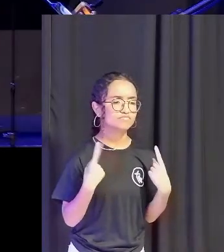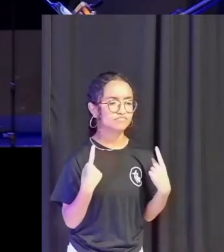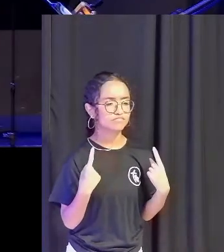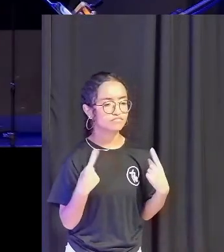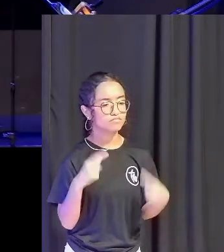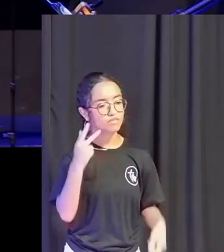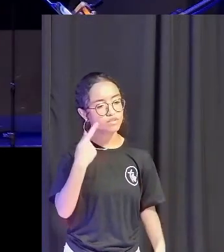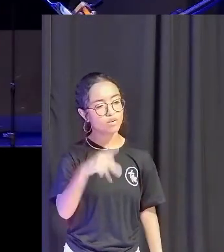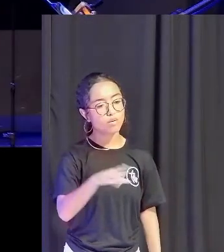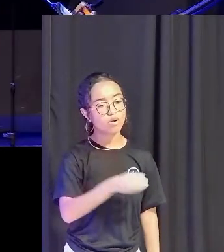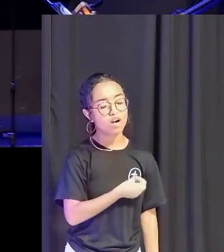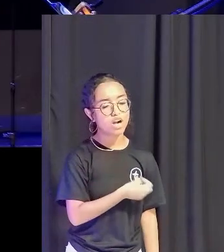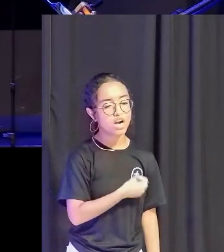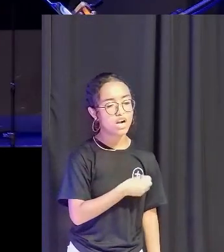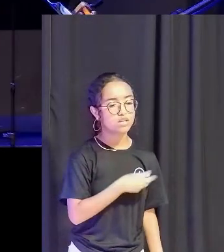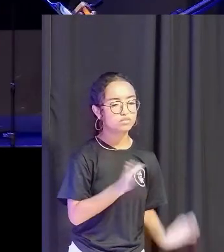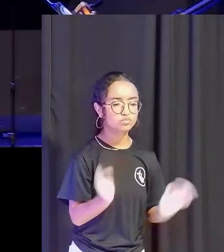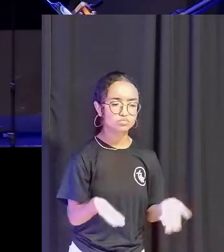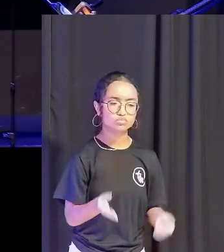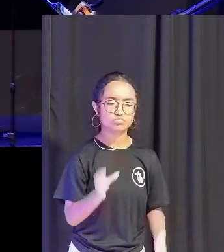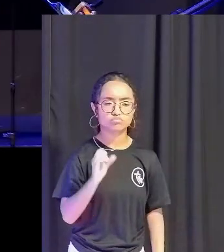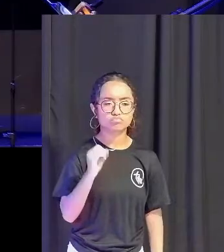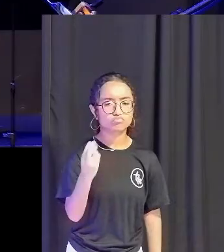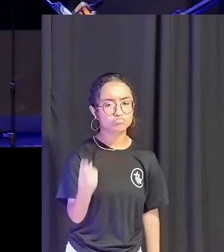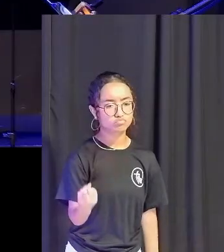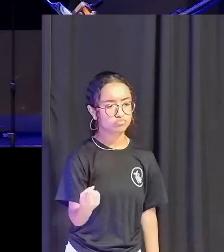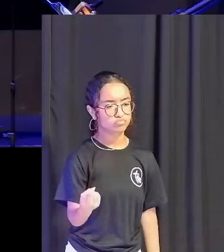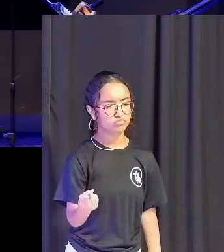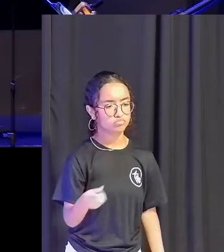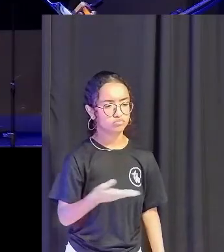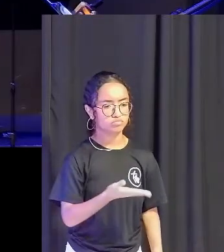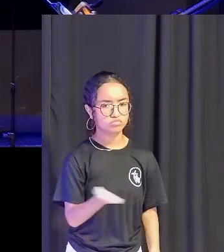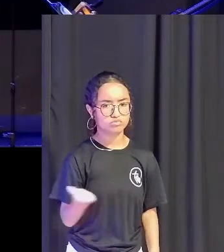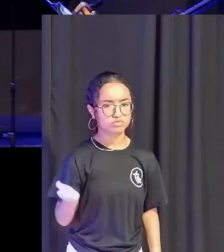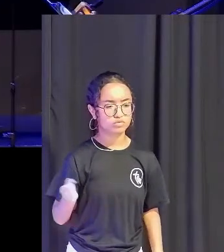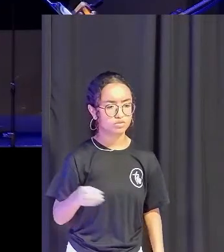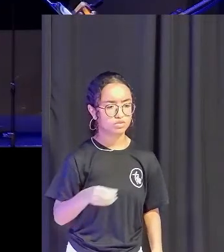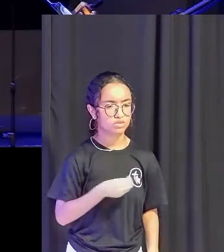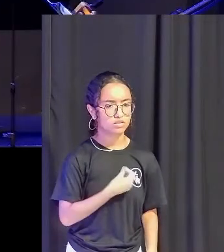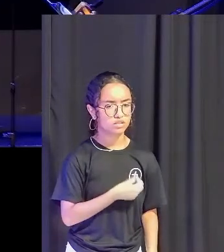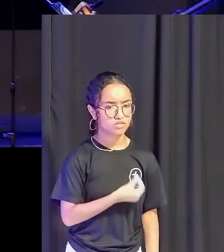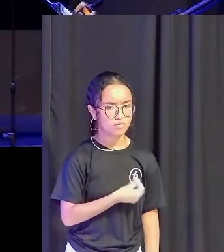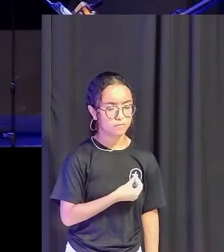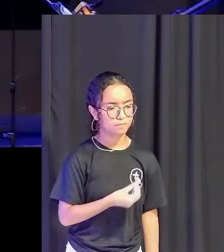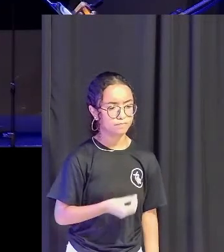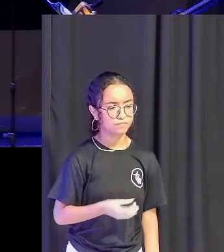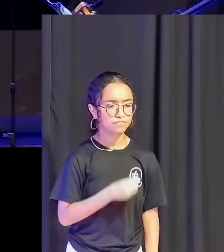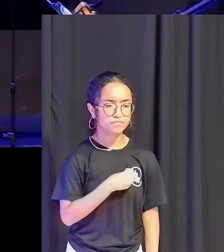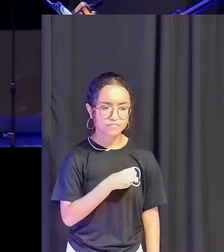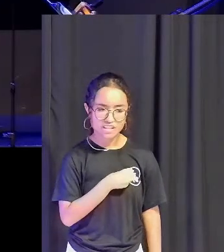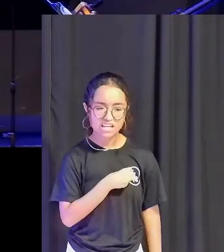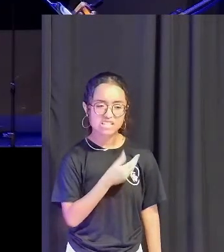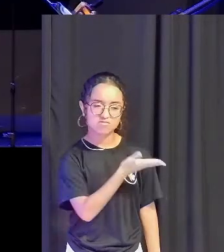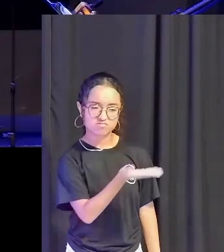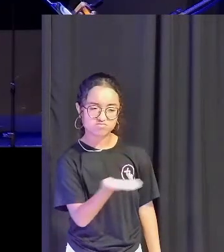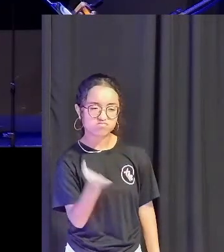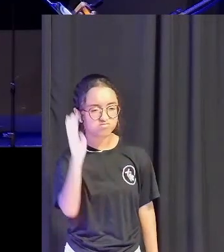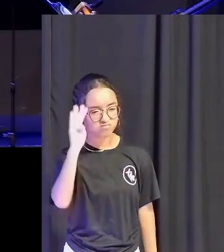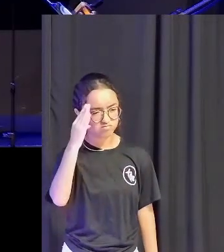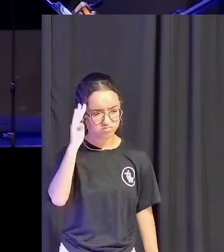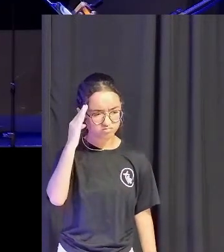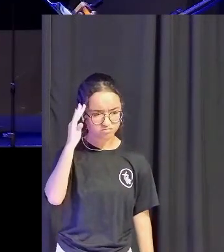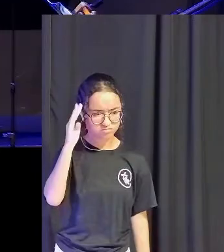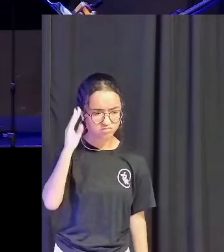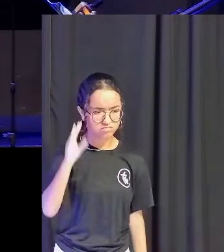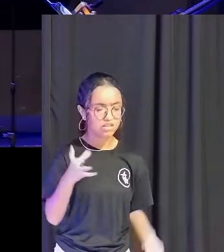Ou talvez você está vivendo ativamente em algum pecado que você sabe na tua vida hoje. Quero tomar